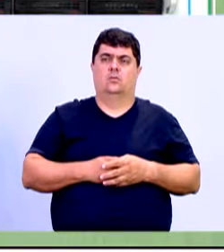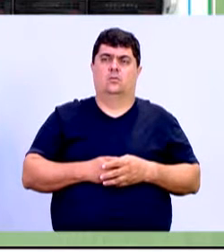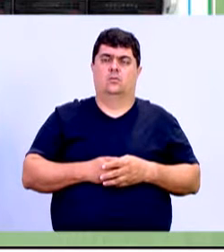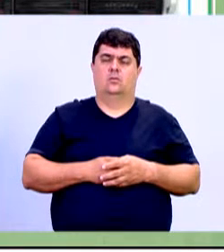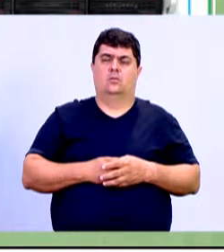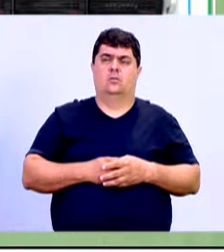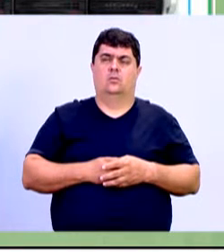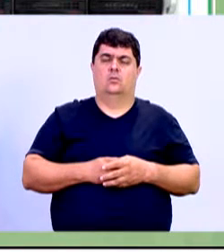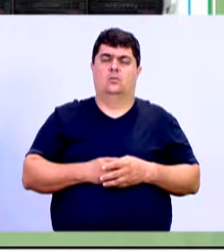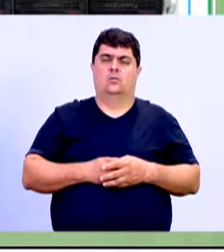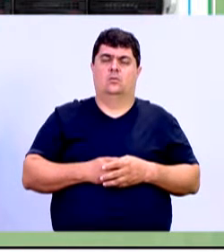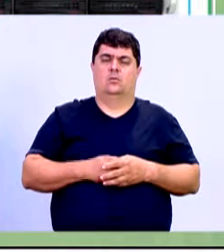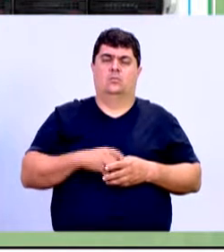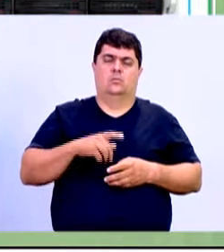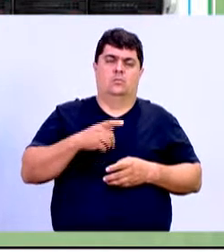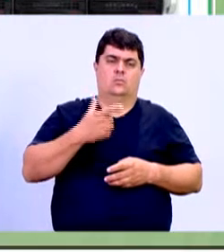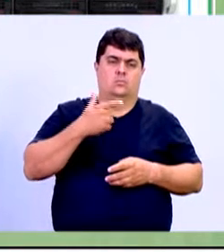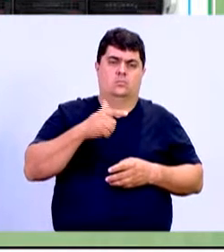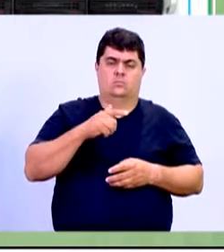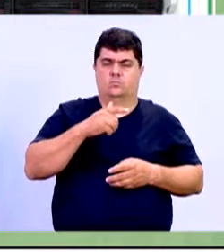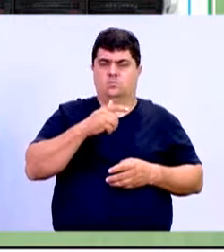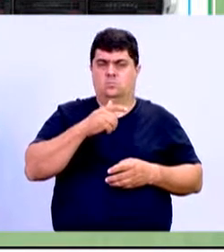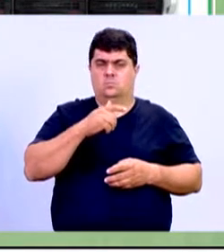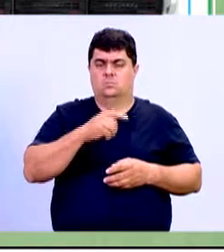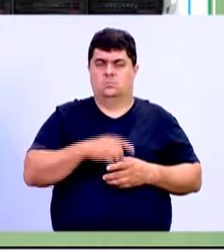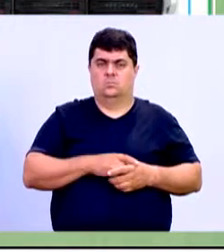de mídia anti-chama,